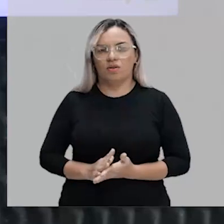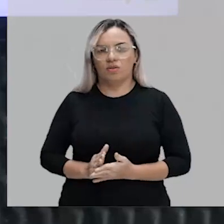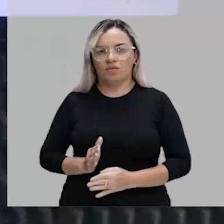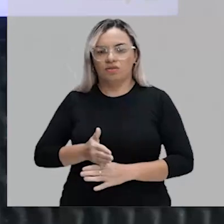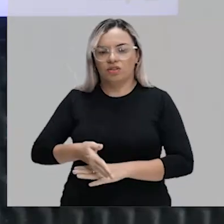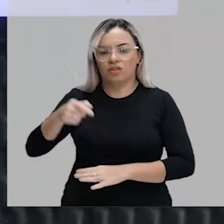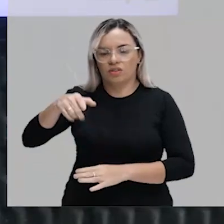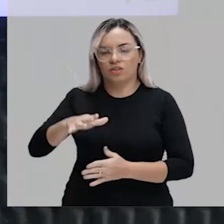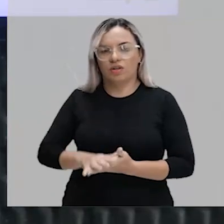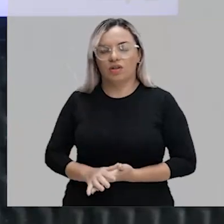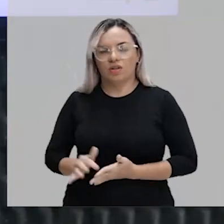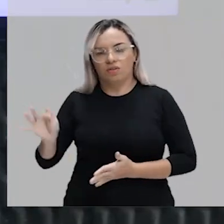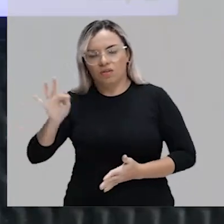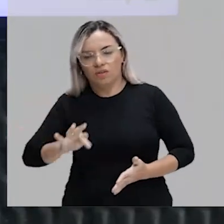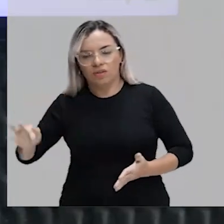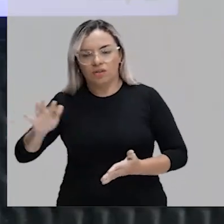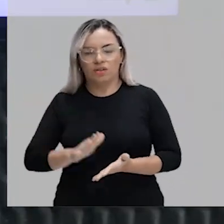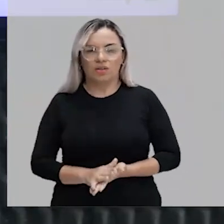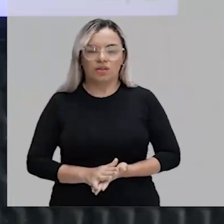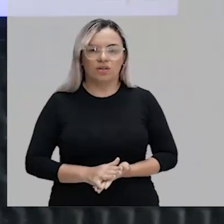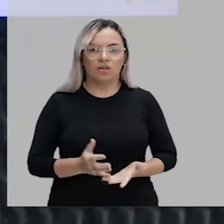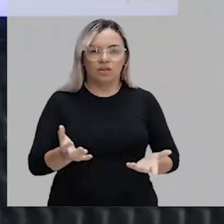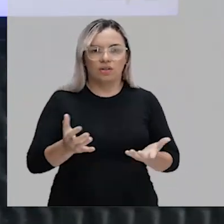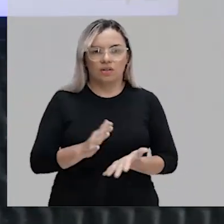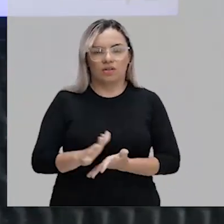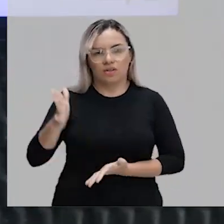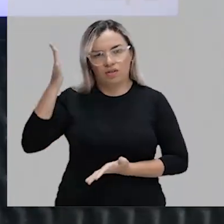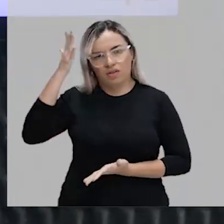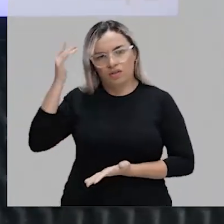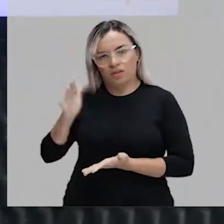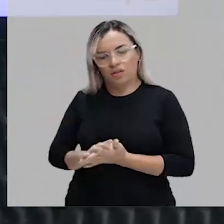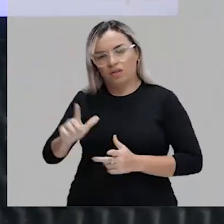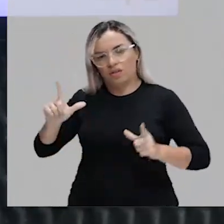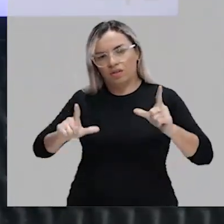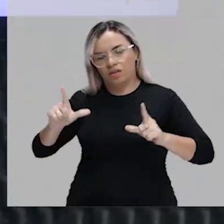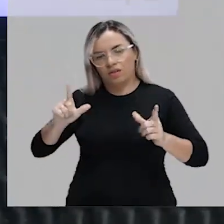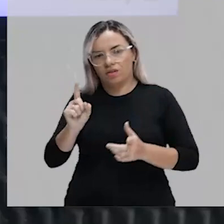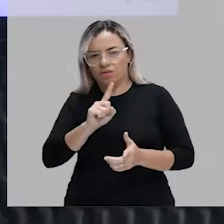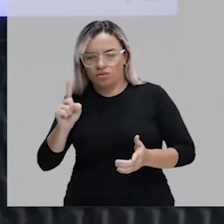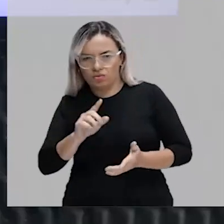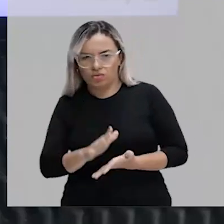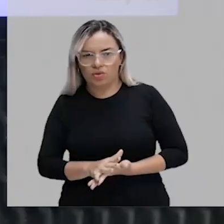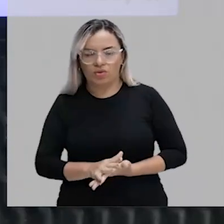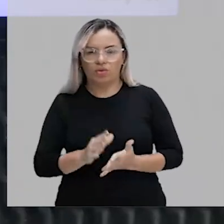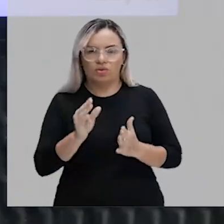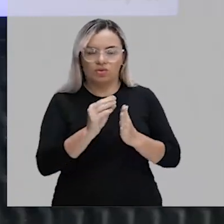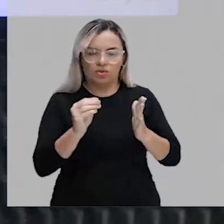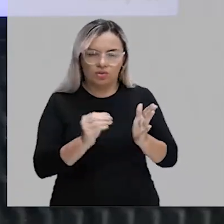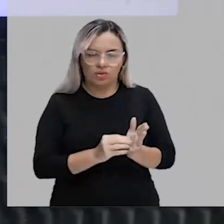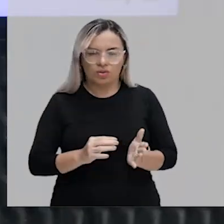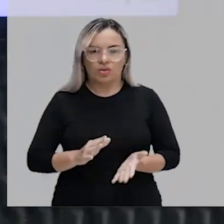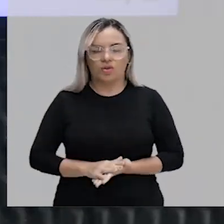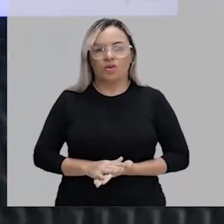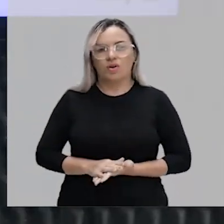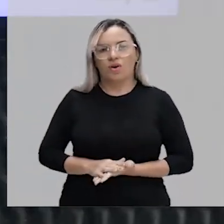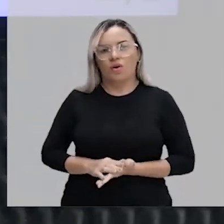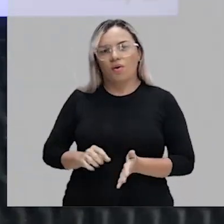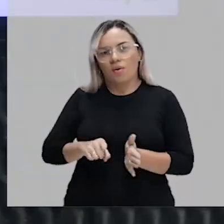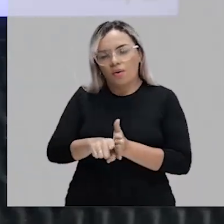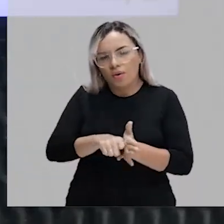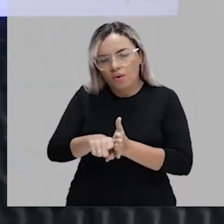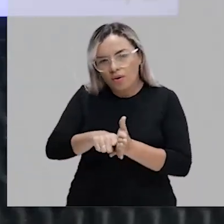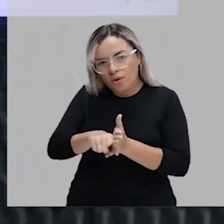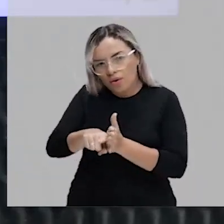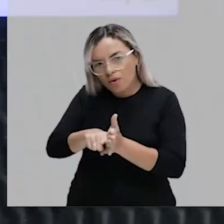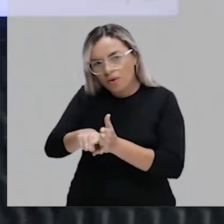nossa programação da TV, que não são só aulas? Corre lá no Instagram, @plataforma Gonçalves Dias,